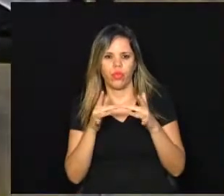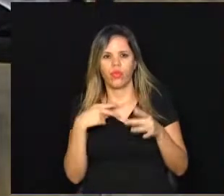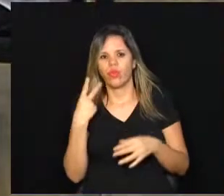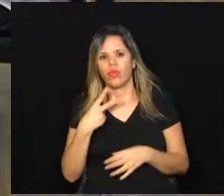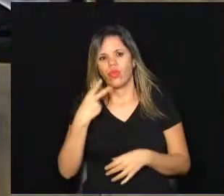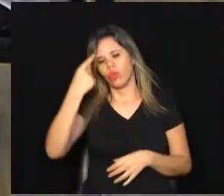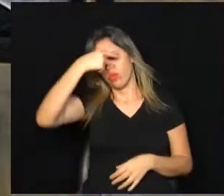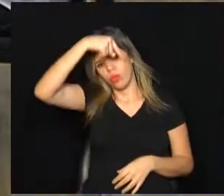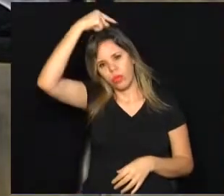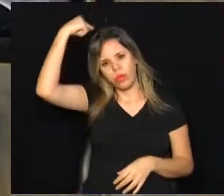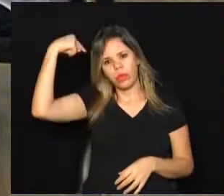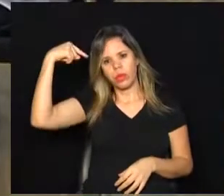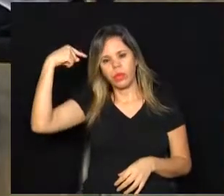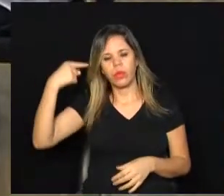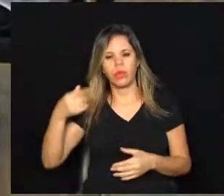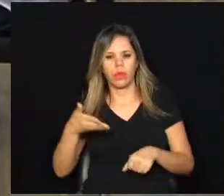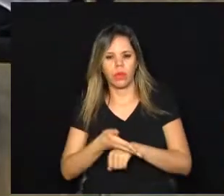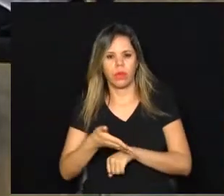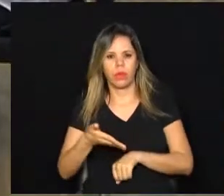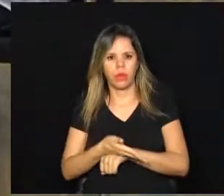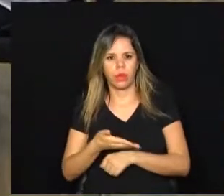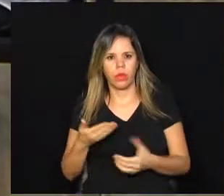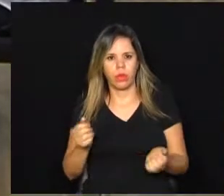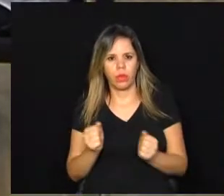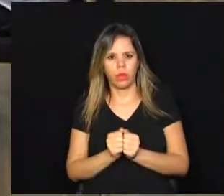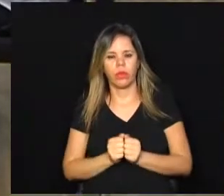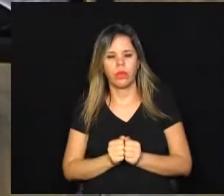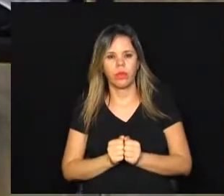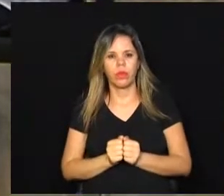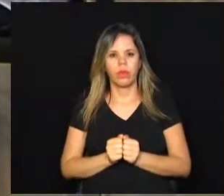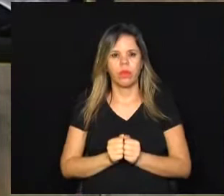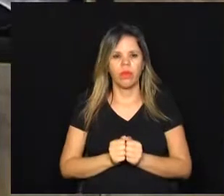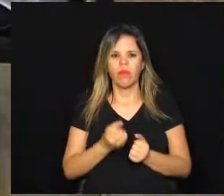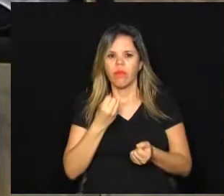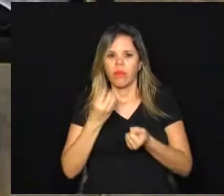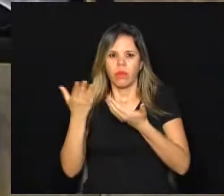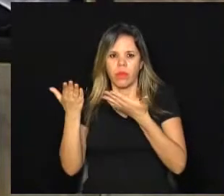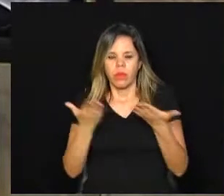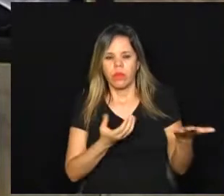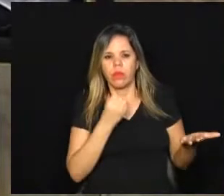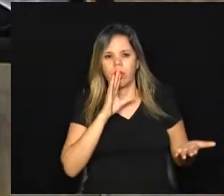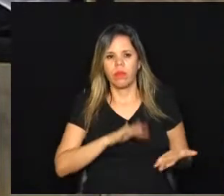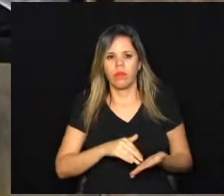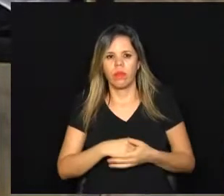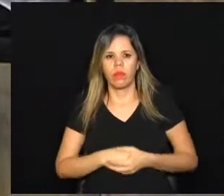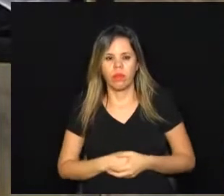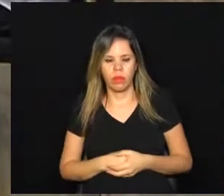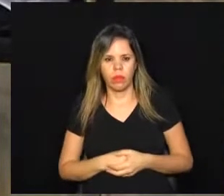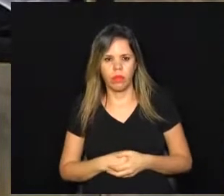vereador Paulo Gaspar, participa aqui com a gente. Seja bem-vindo e boa tarde, Paulo.